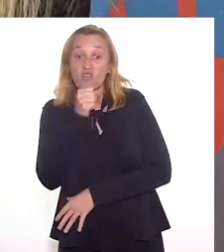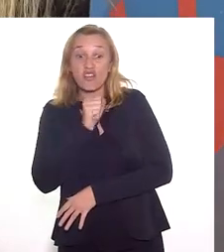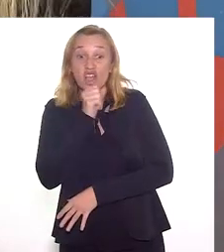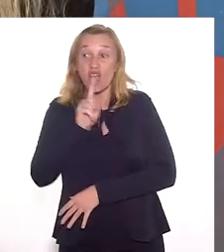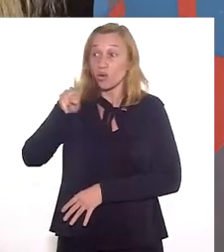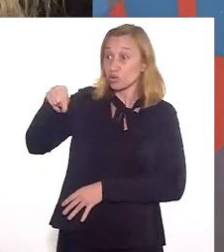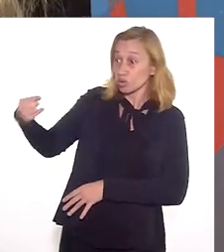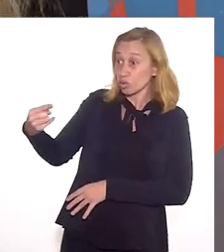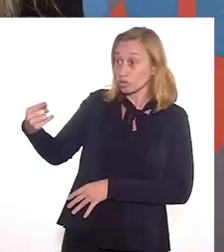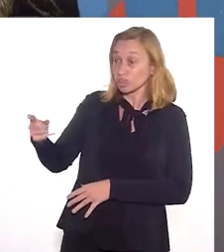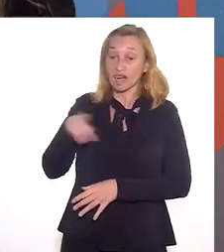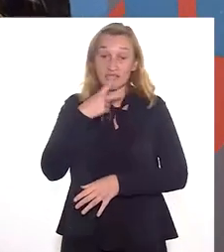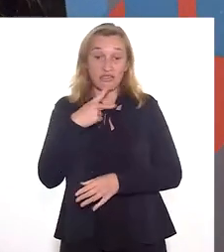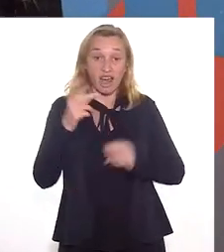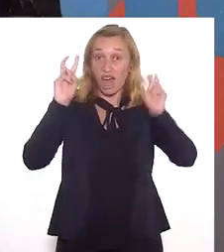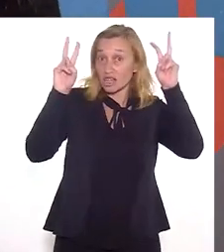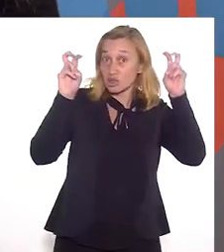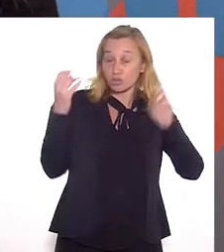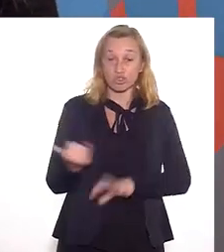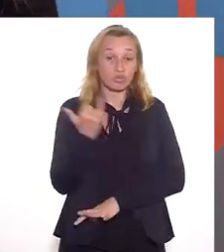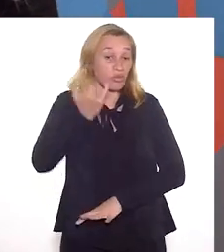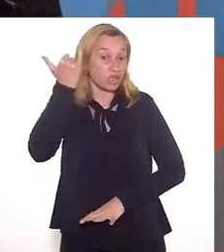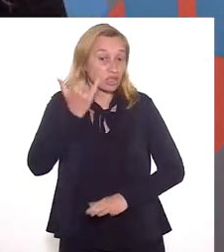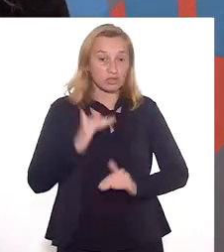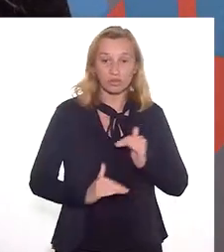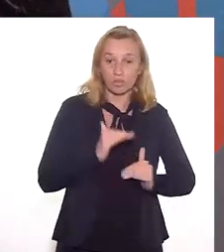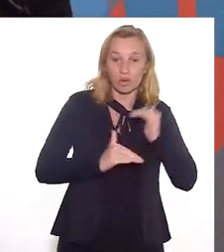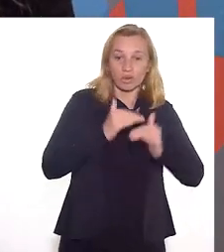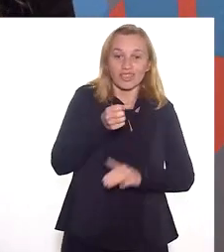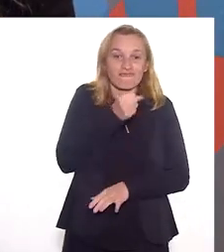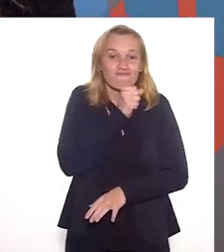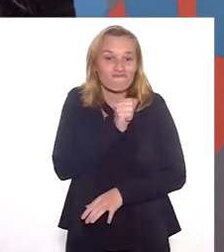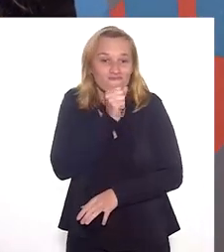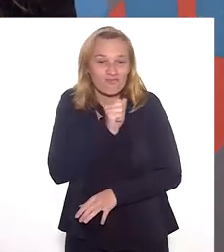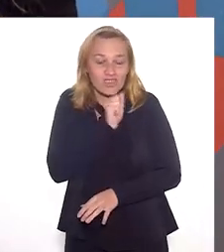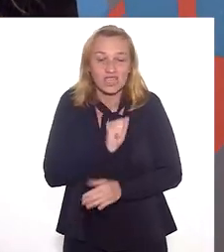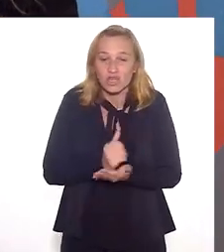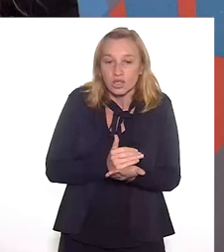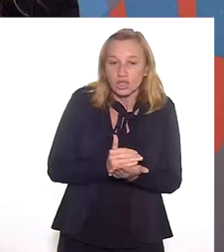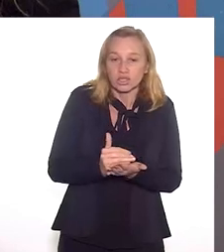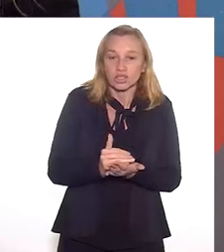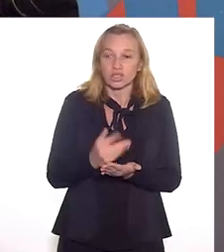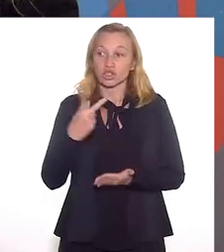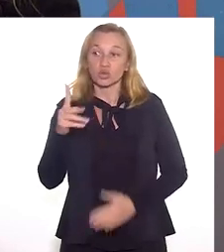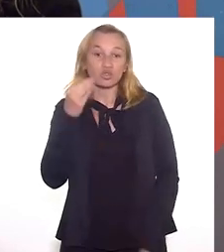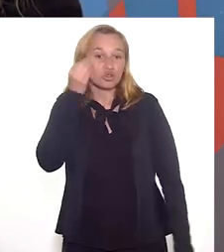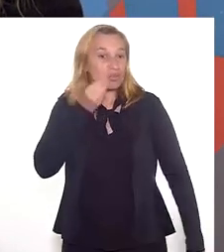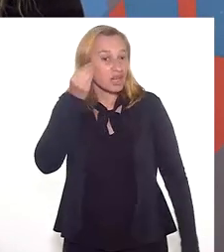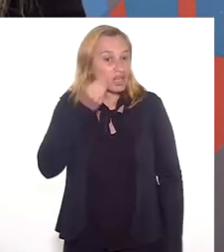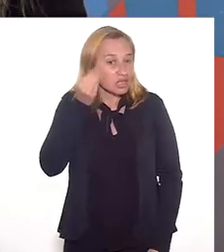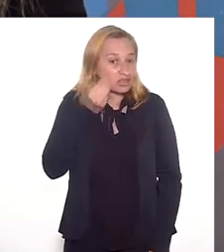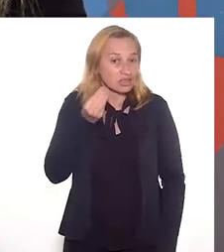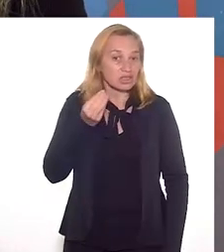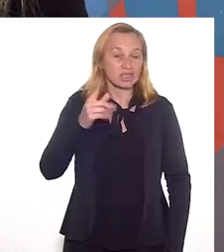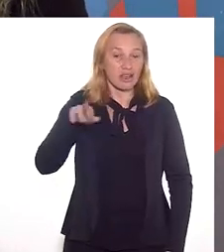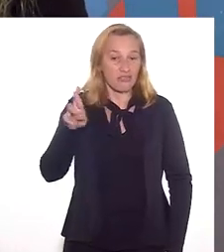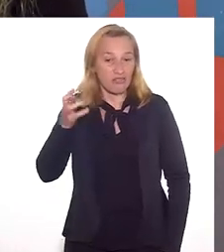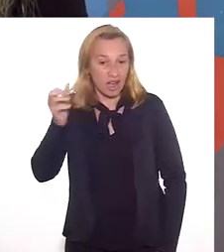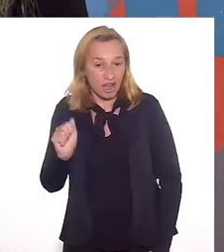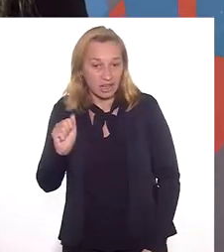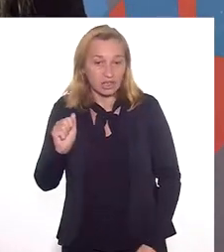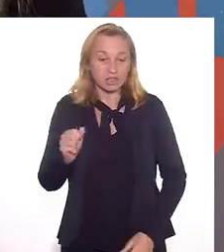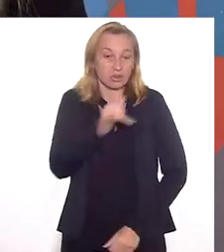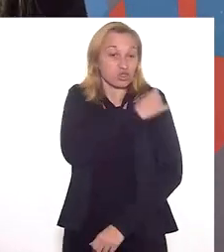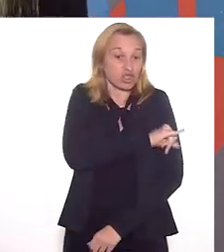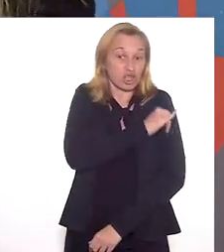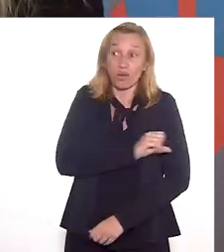Outros, onde ela aborda questões importantes do processo de envelhecimento a partir da sua experiência na Vara de Sucessões